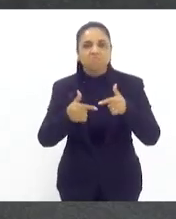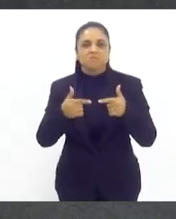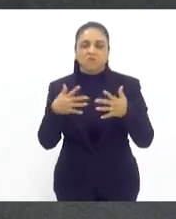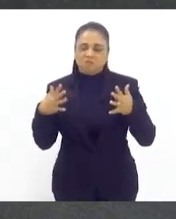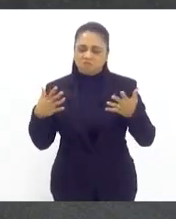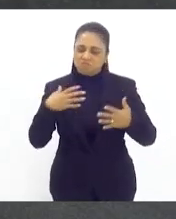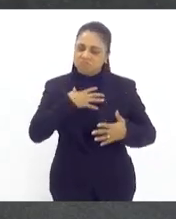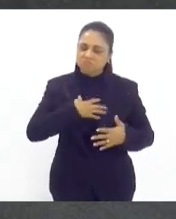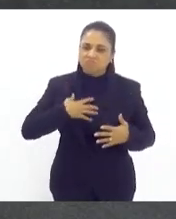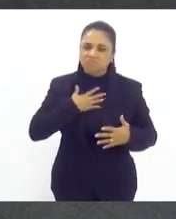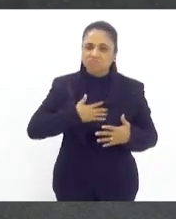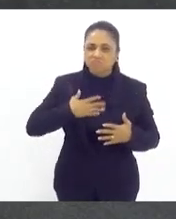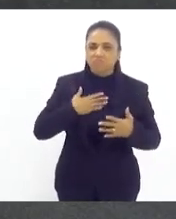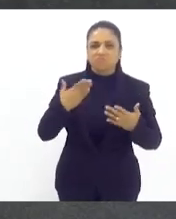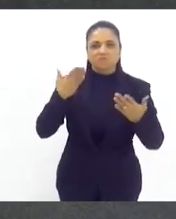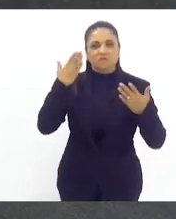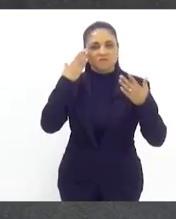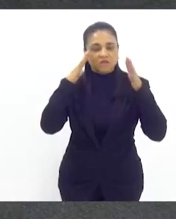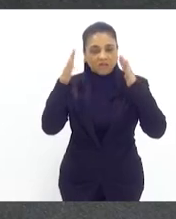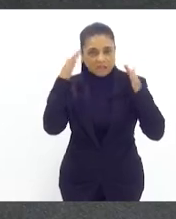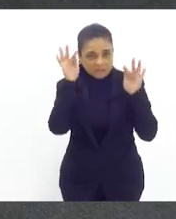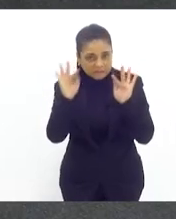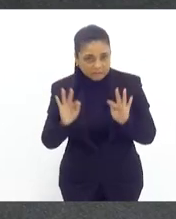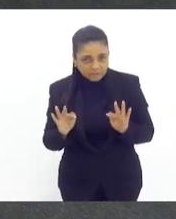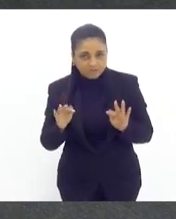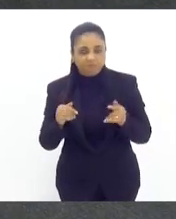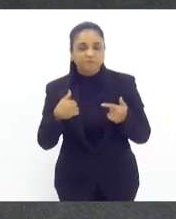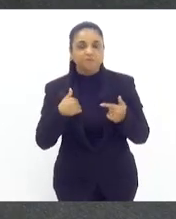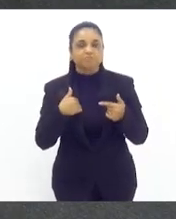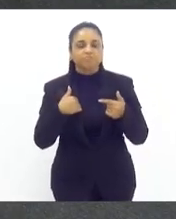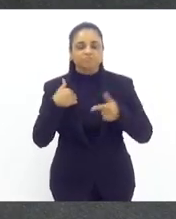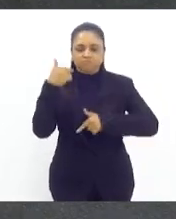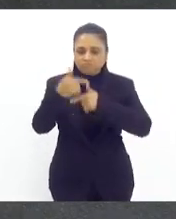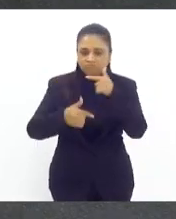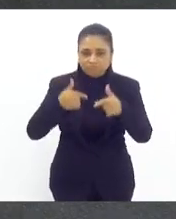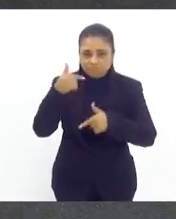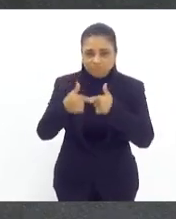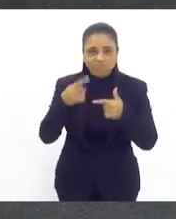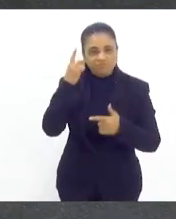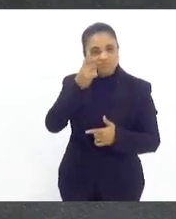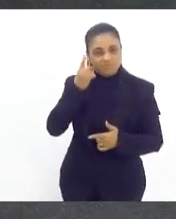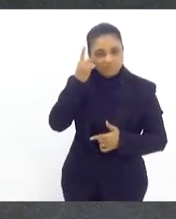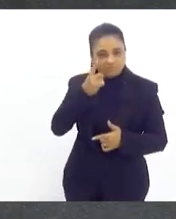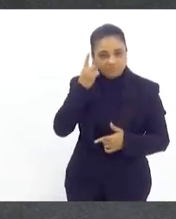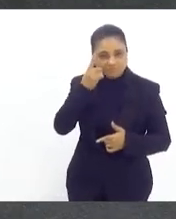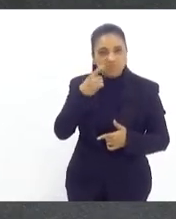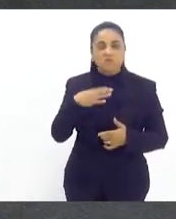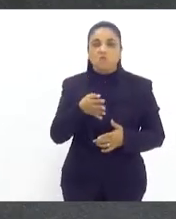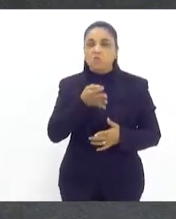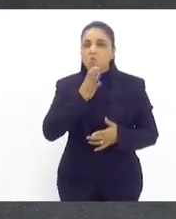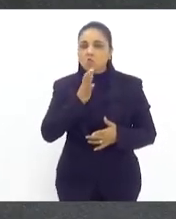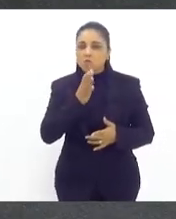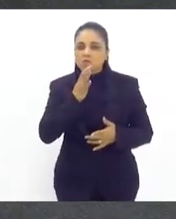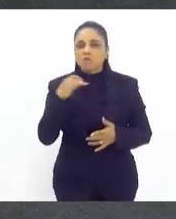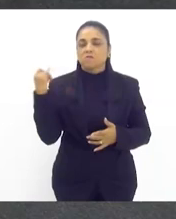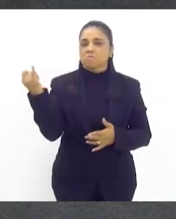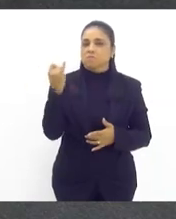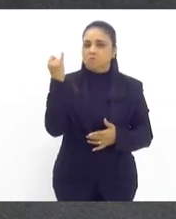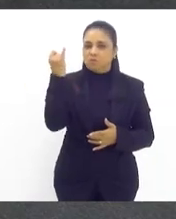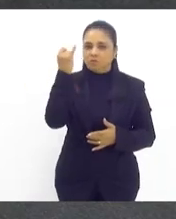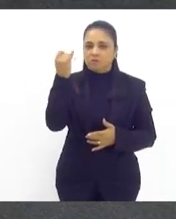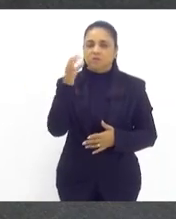na casa por todos os parlamentares Que desejam reconhecer a importância